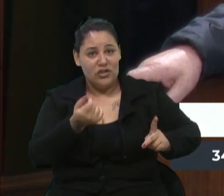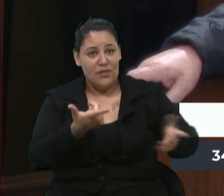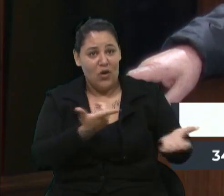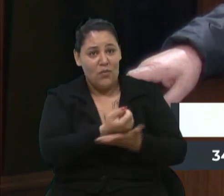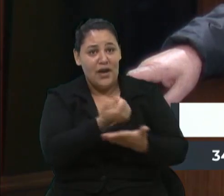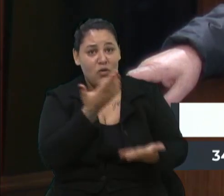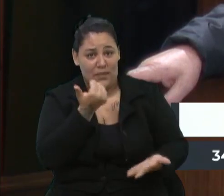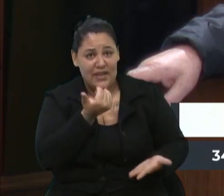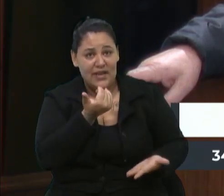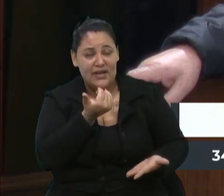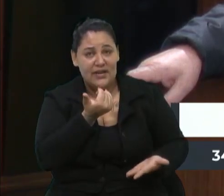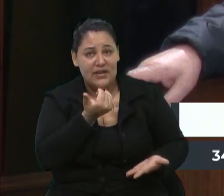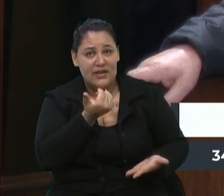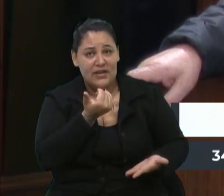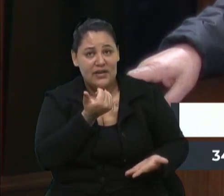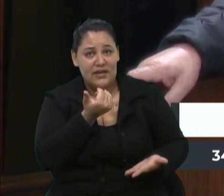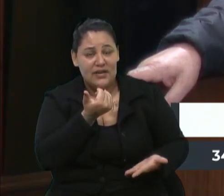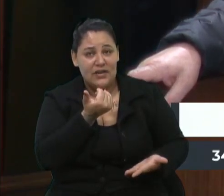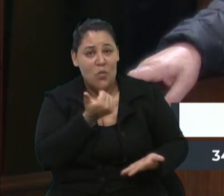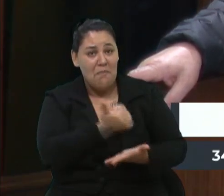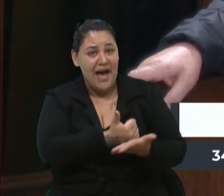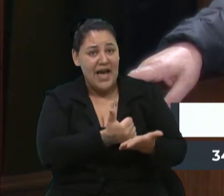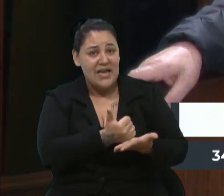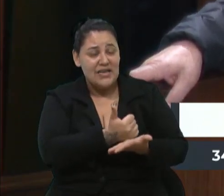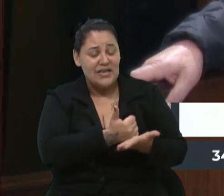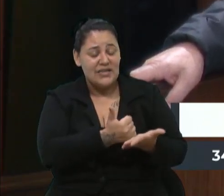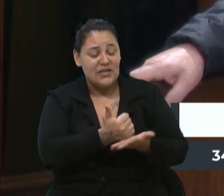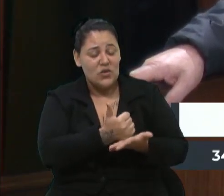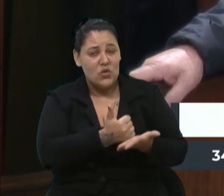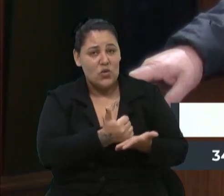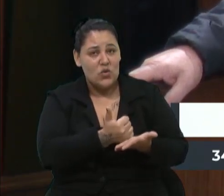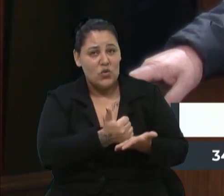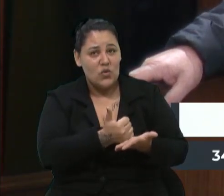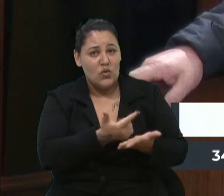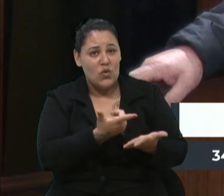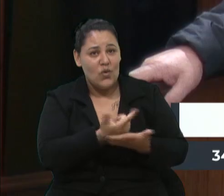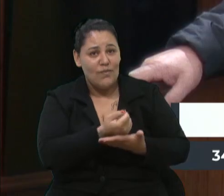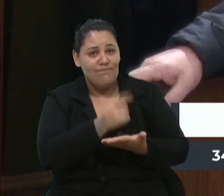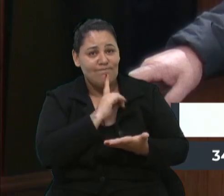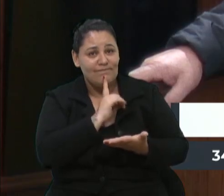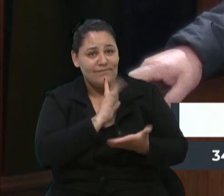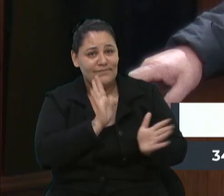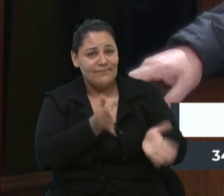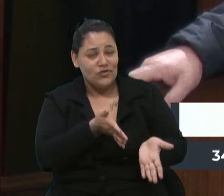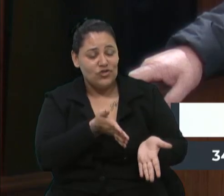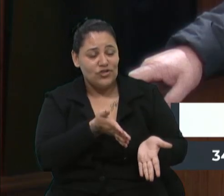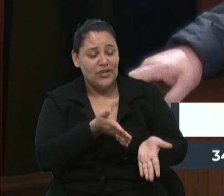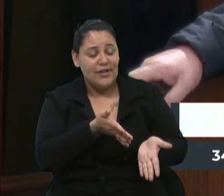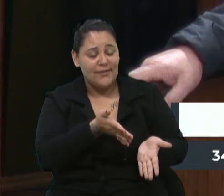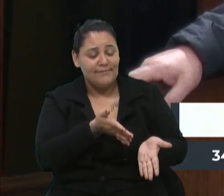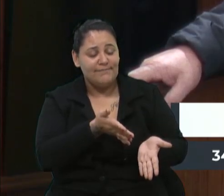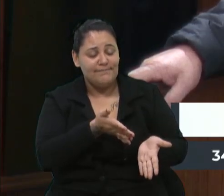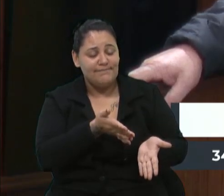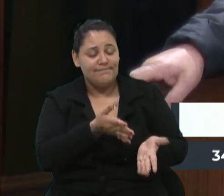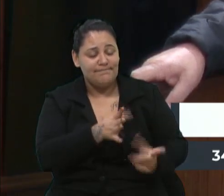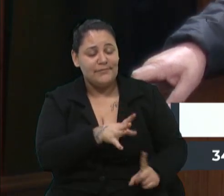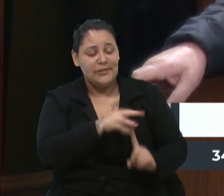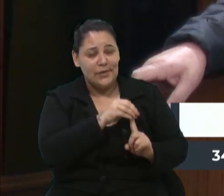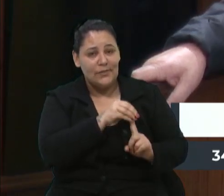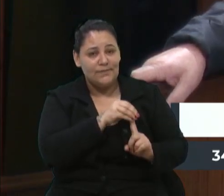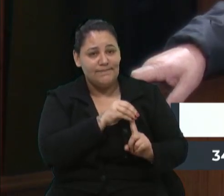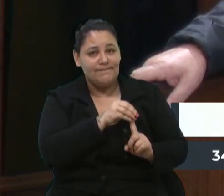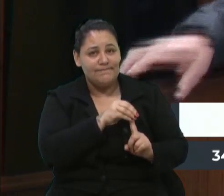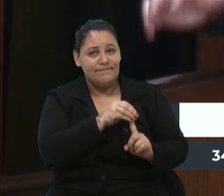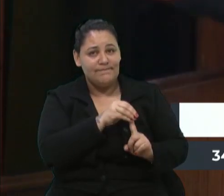mercado, comprar alimentação, vereador Meneguzzi, comprar alimentação já é um grande passo. Então, os mercados têm